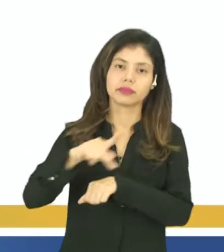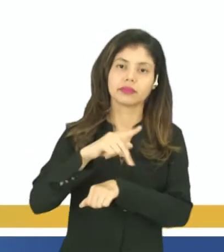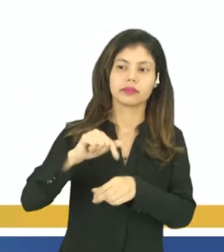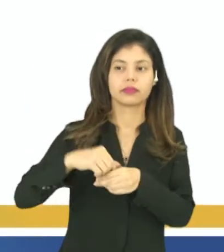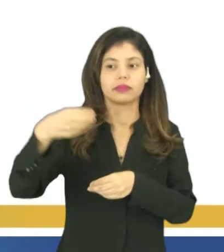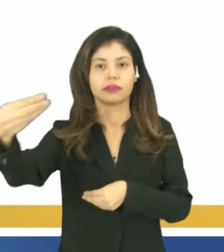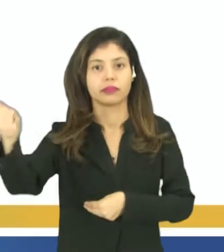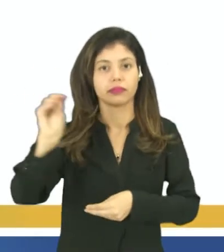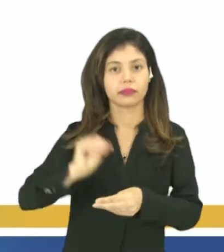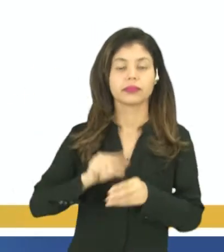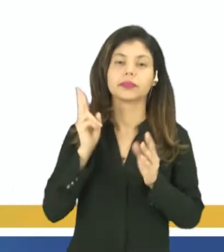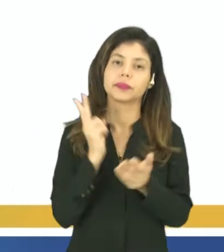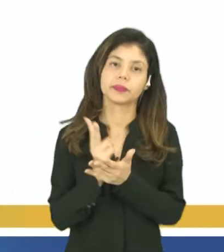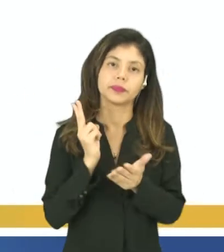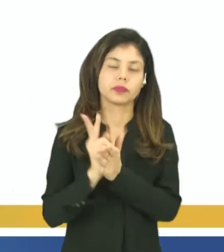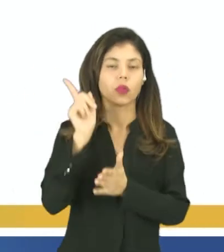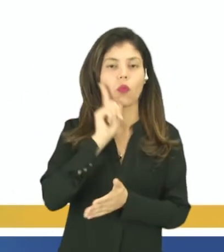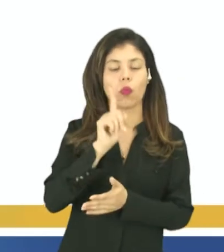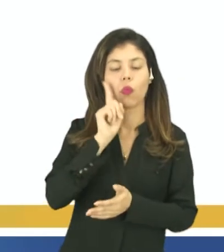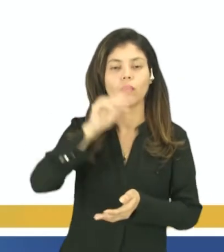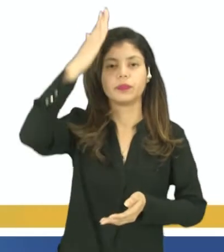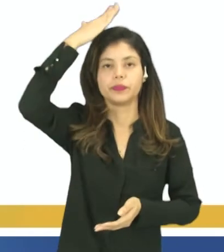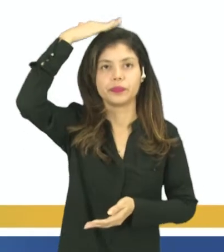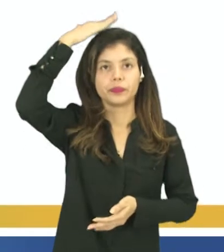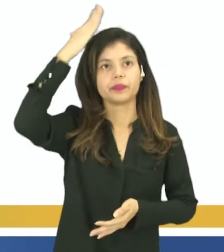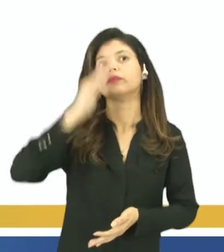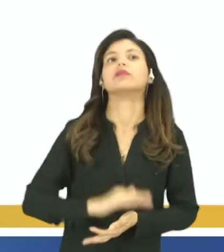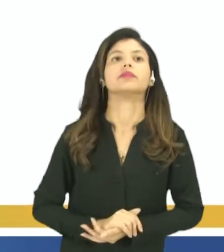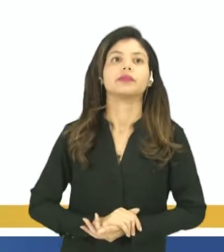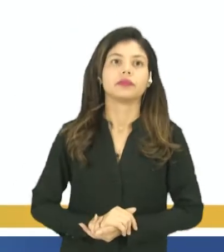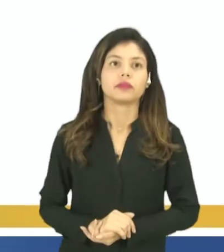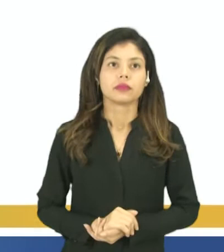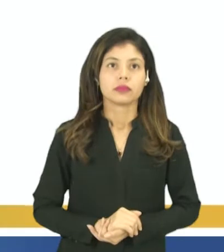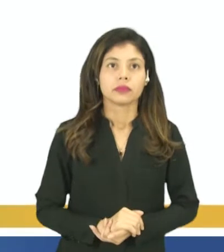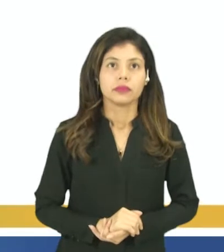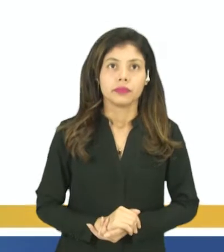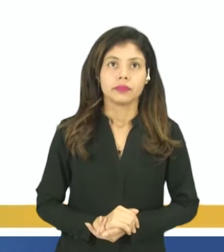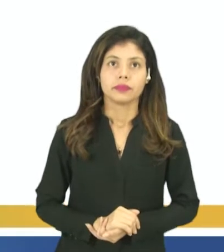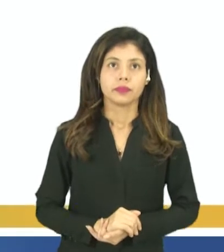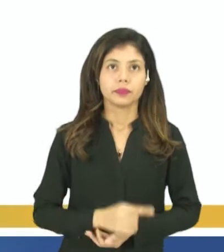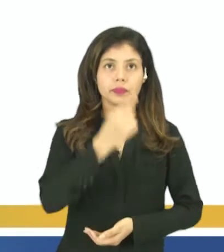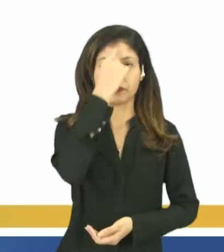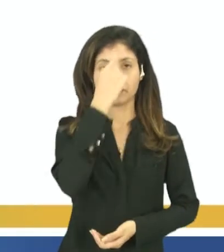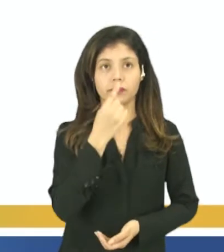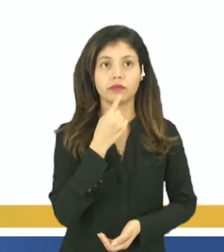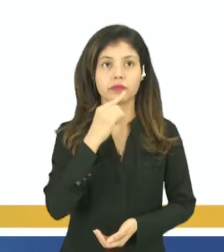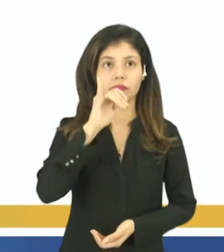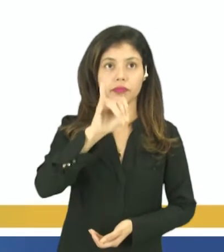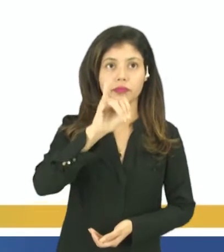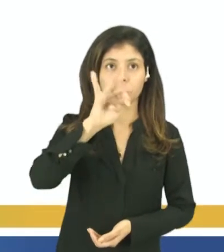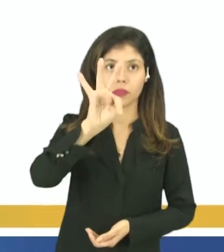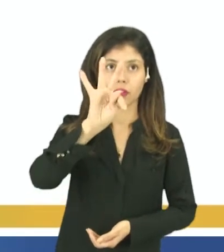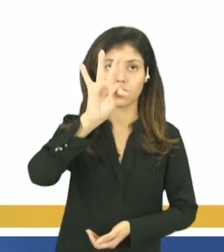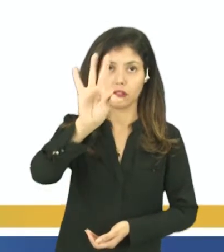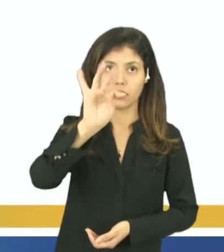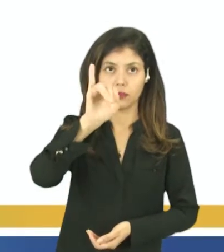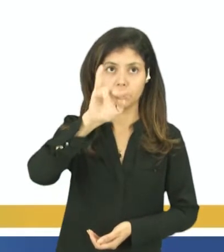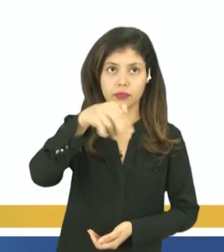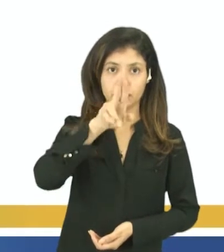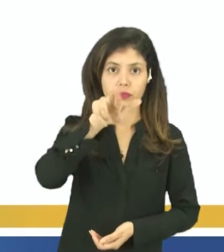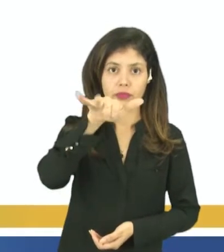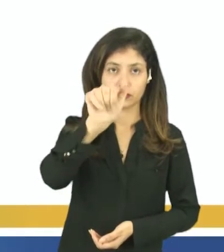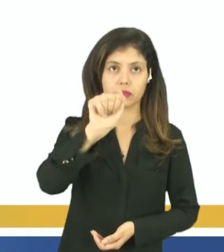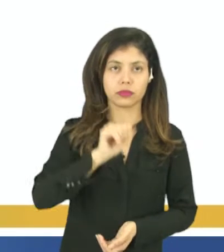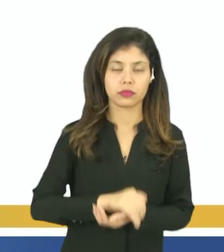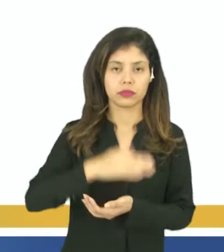caso específico, Estados Unidos e México. E aí nós temos uma figura de Tijuana, México.